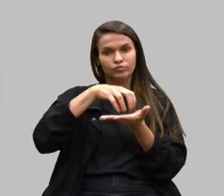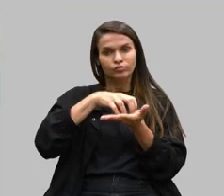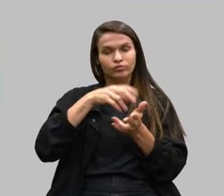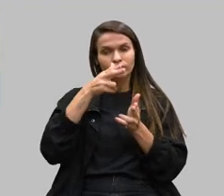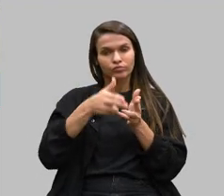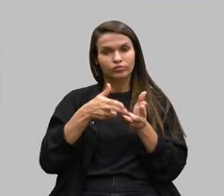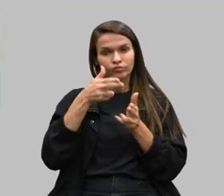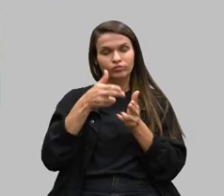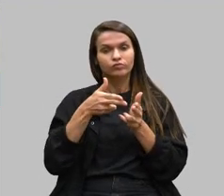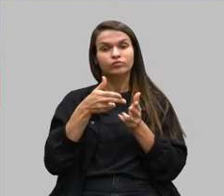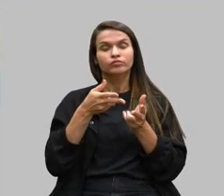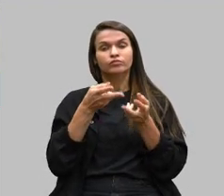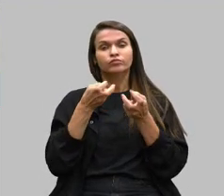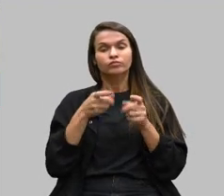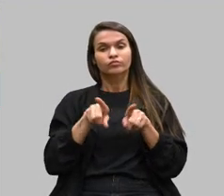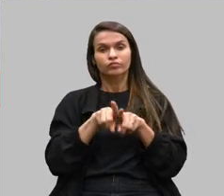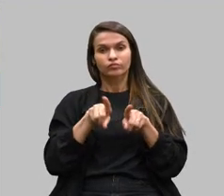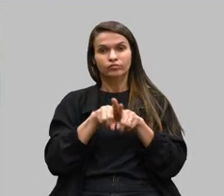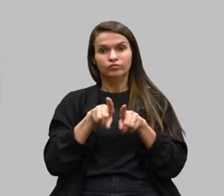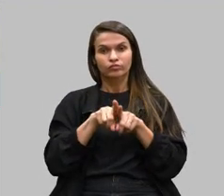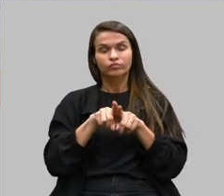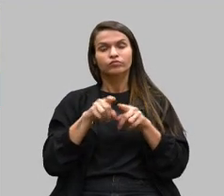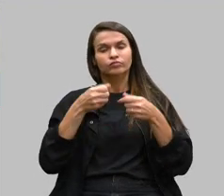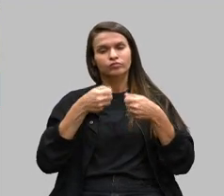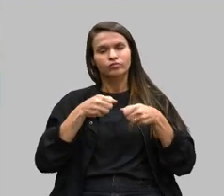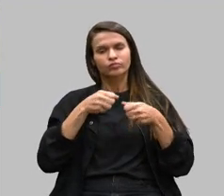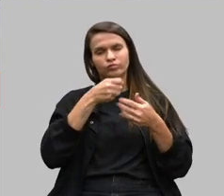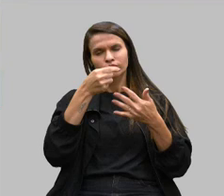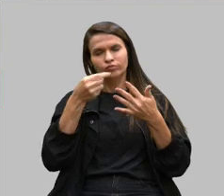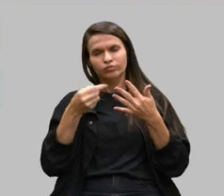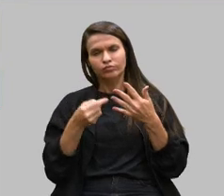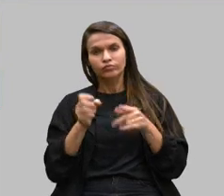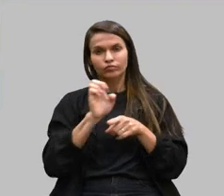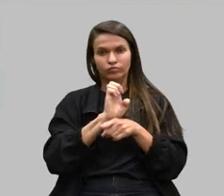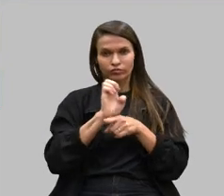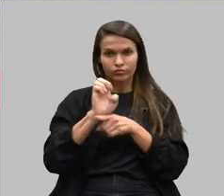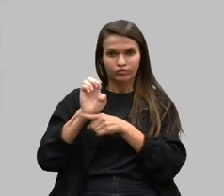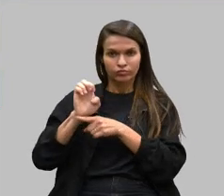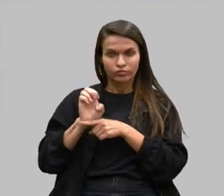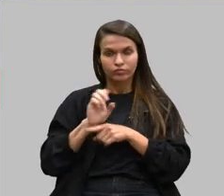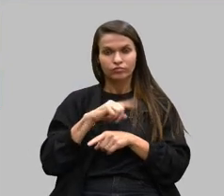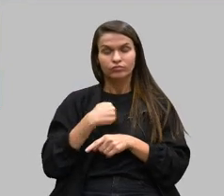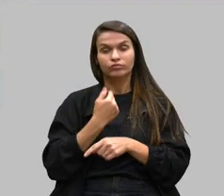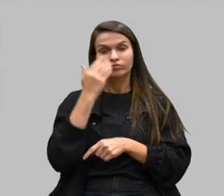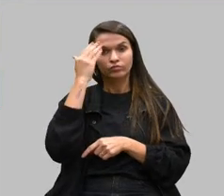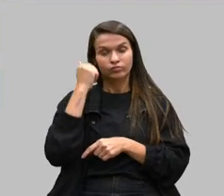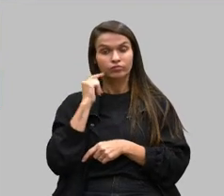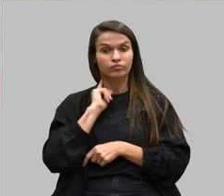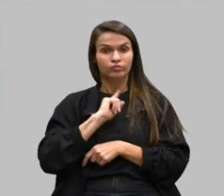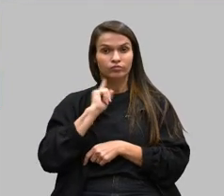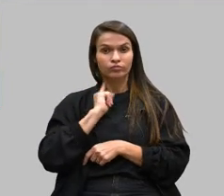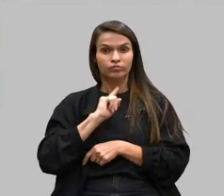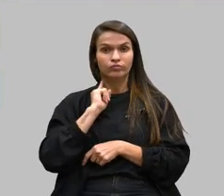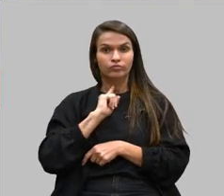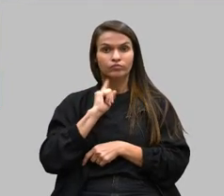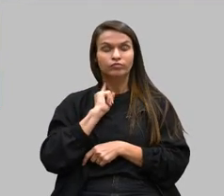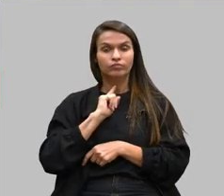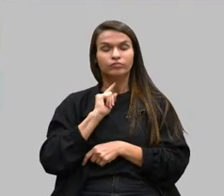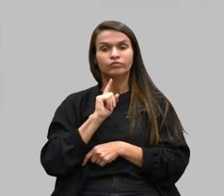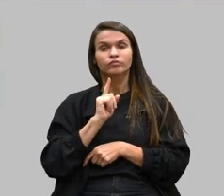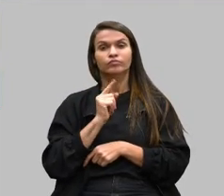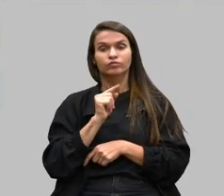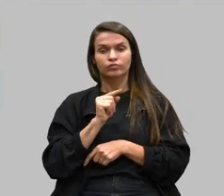considerando as necessidades dos estados e nós sabemos que Minas Gerais é um